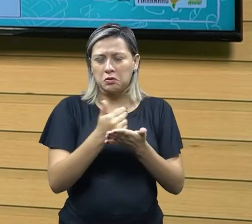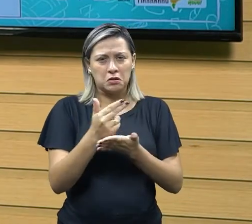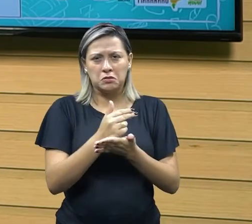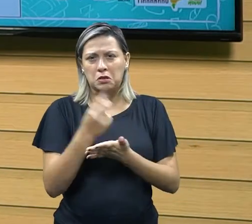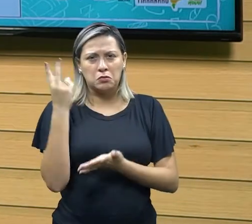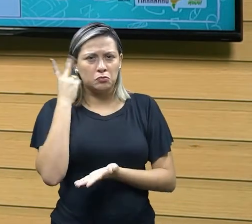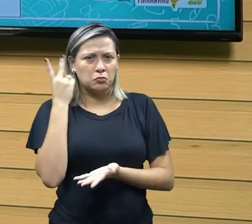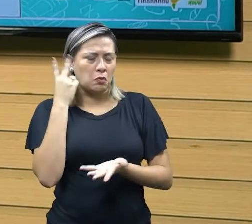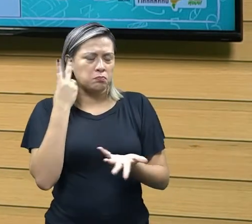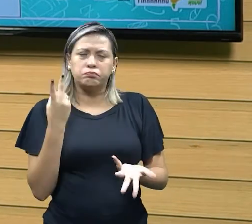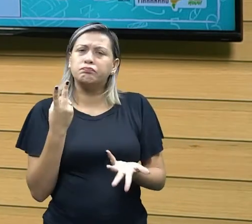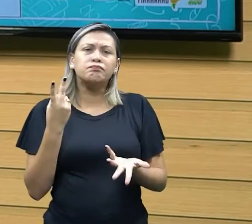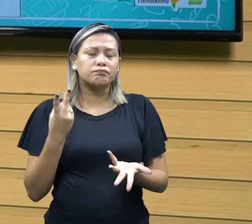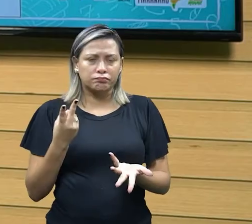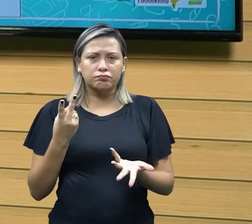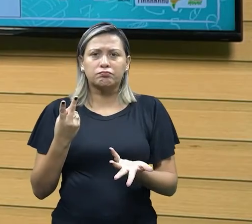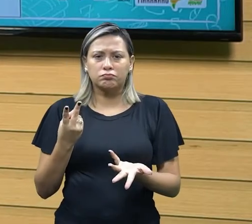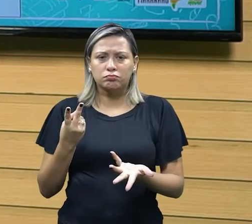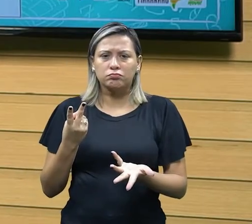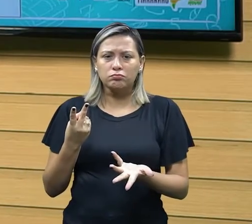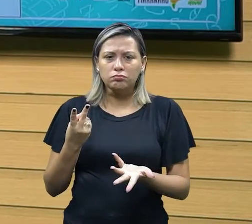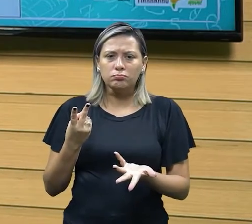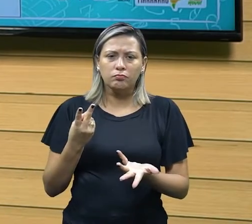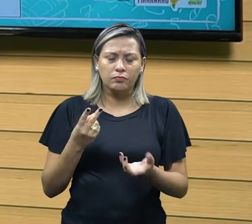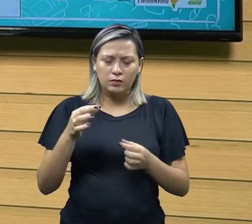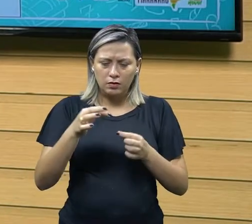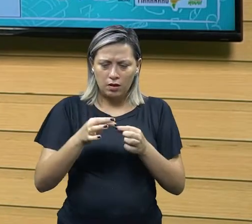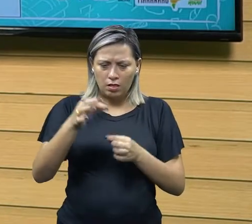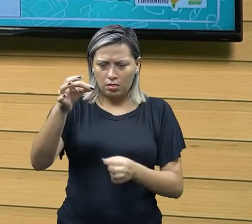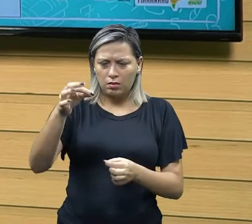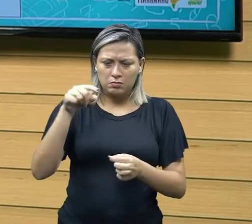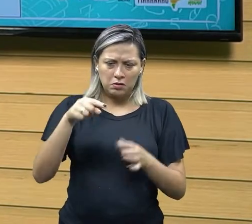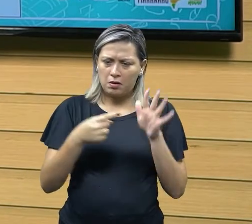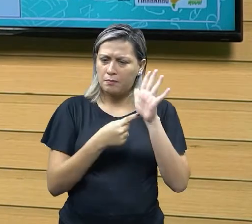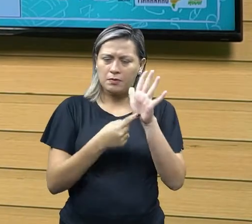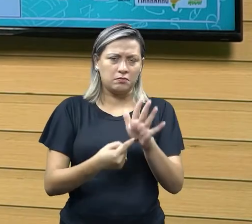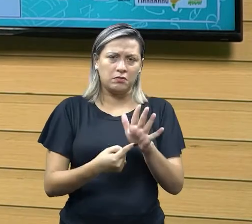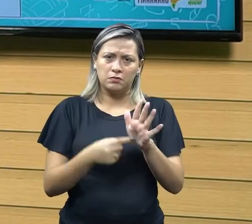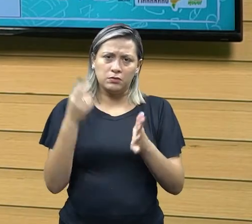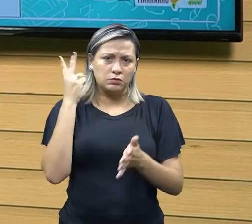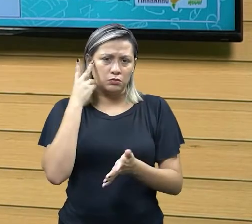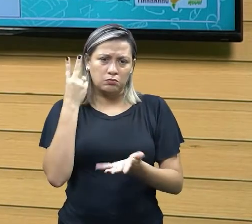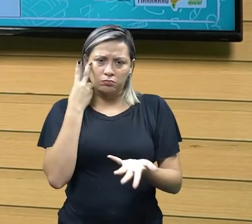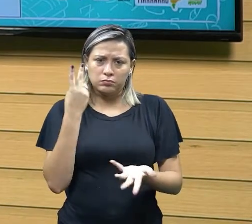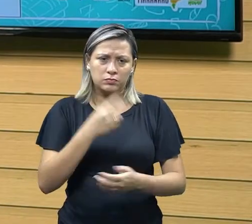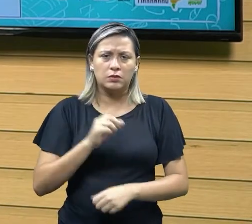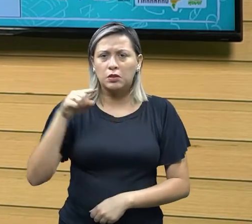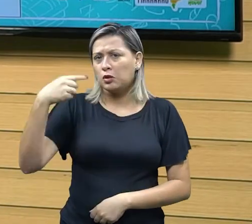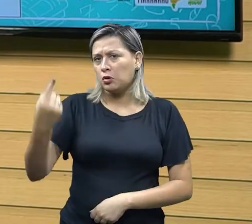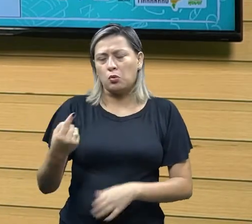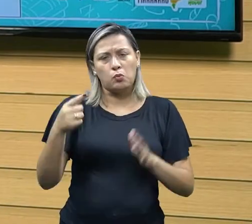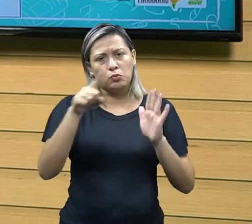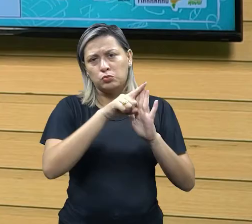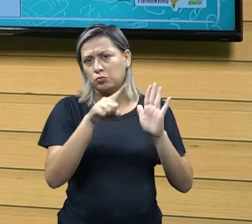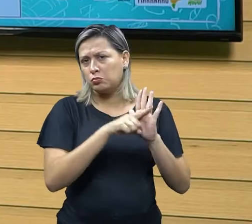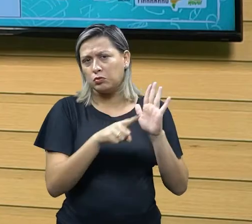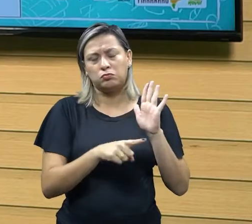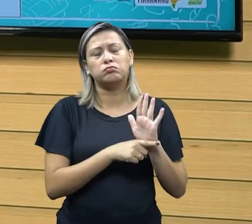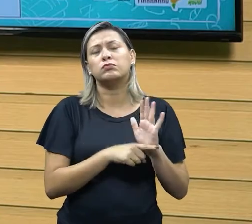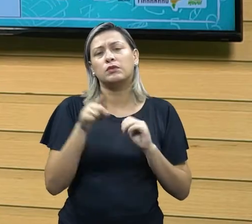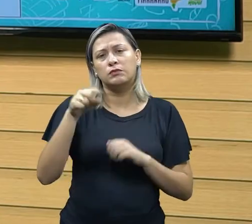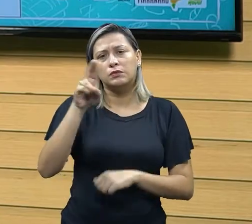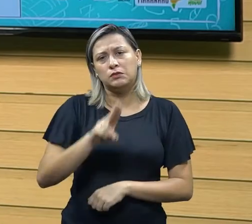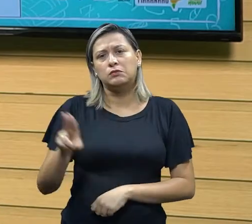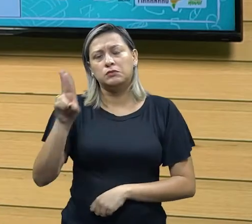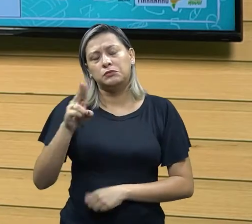no PAD, por exemplo, você faz a linha e ela aparece ali. O mesmo acontece em alguns outros programas que você também utiliza